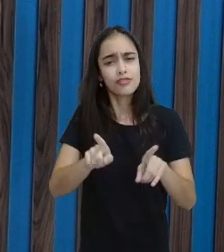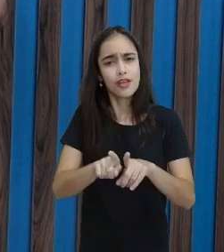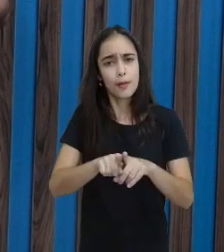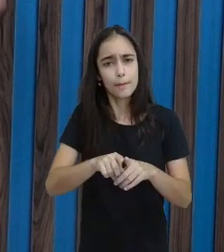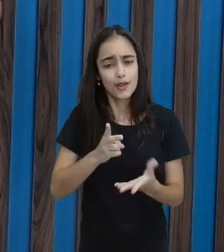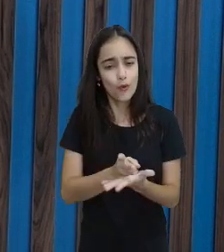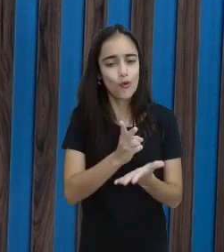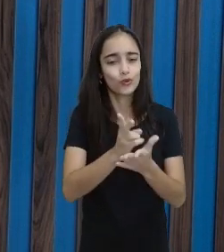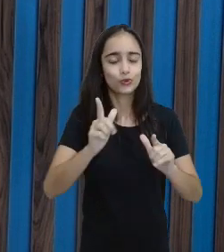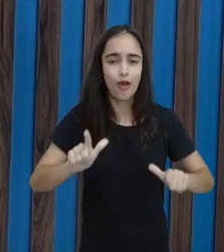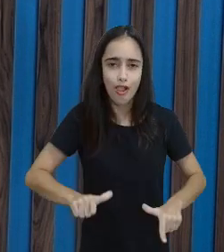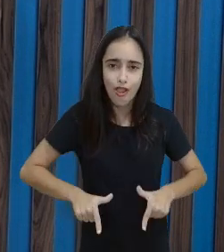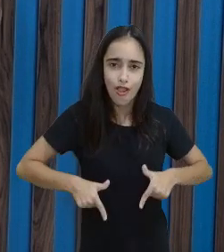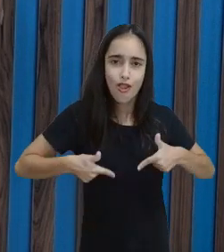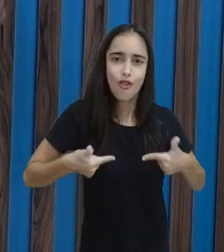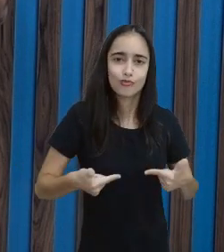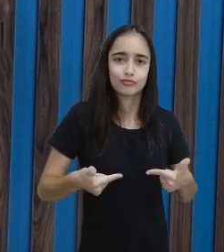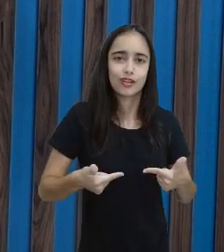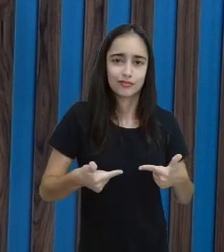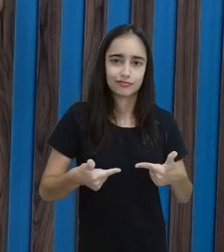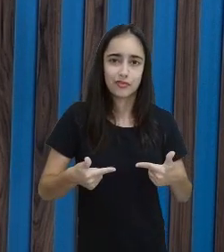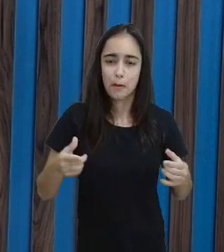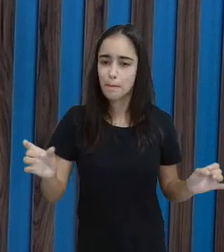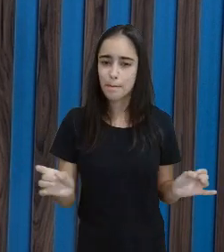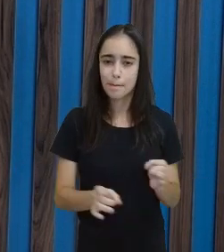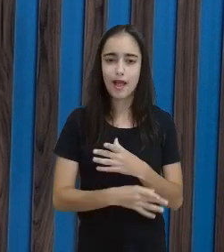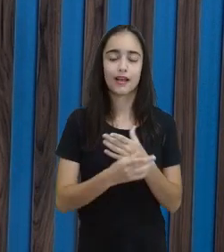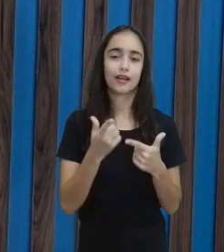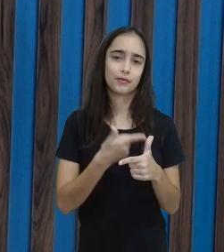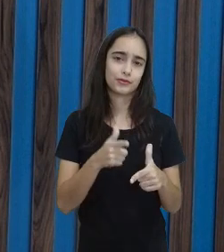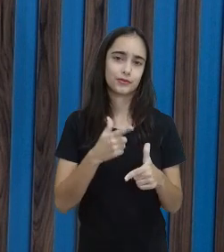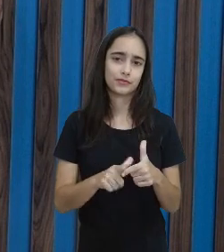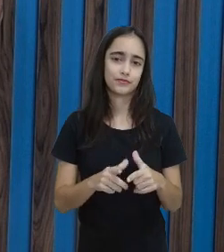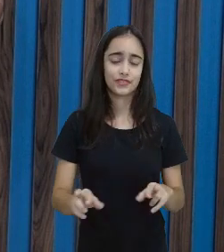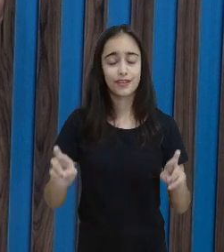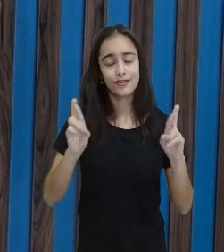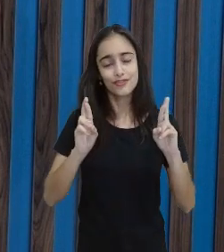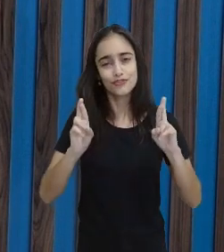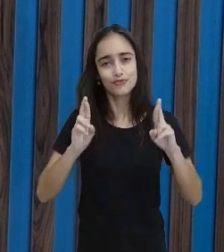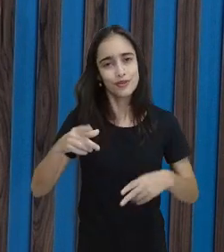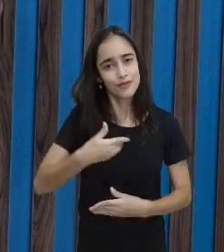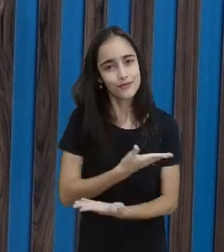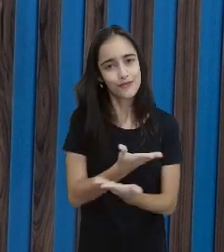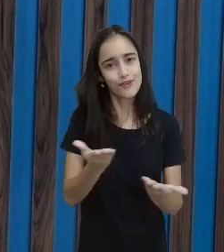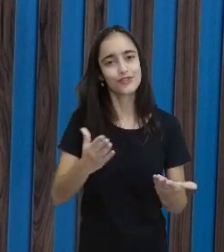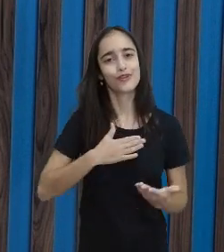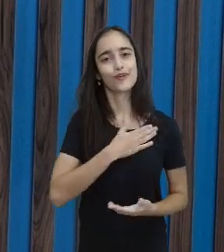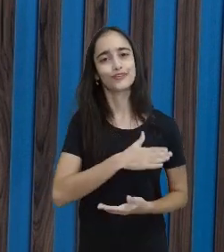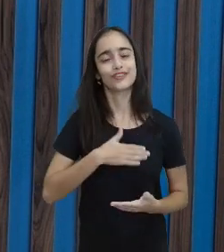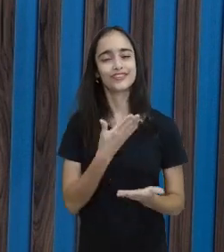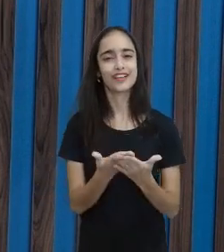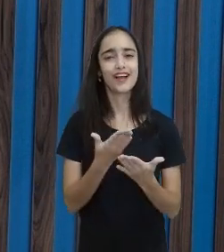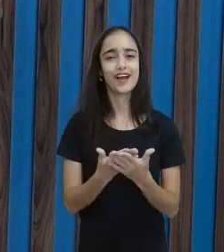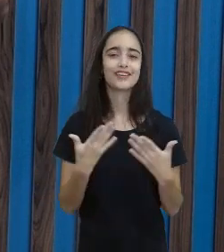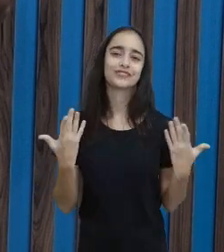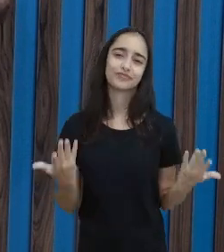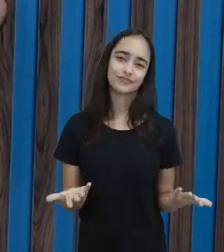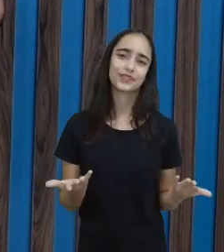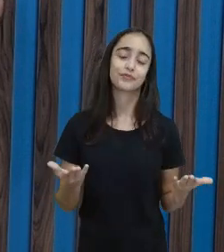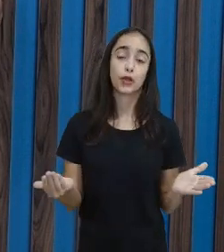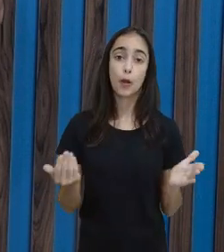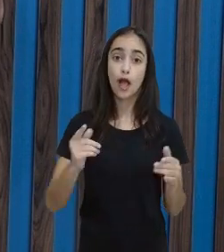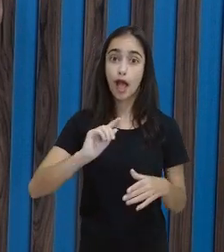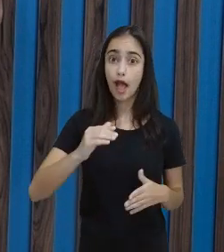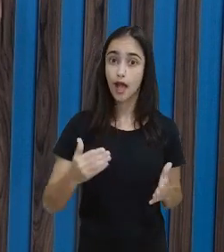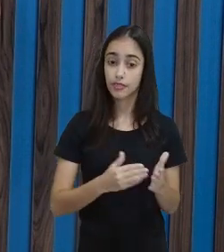questões elas sejam superadas. Espero que vocês tenham gostado da nossa aula. É isso, pessoal.